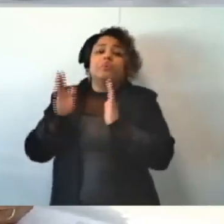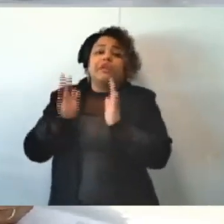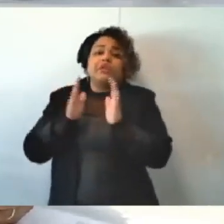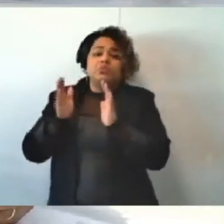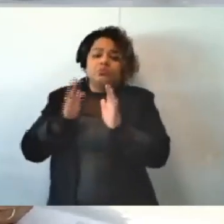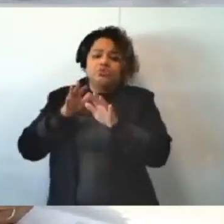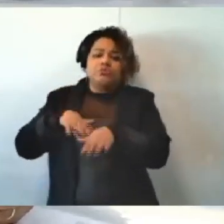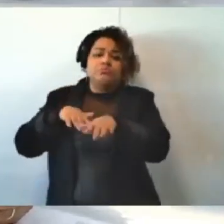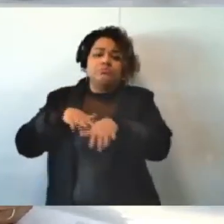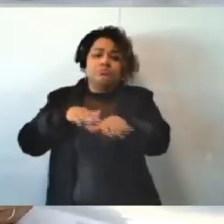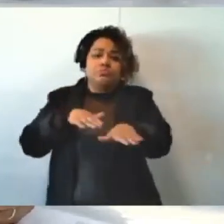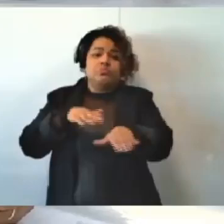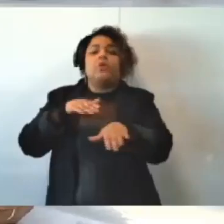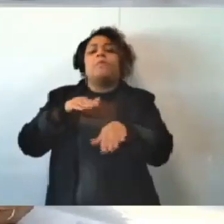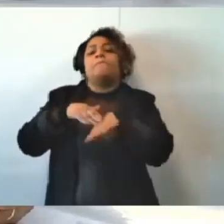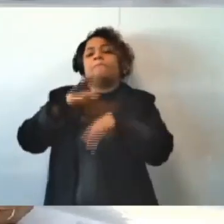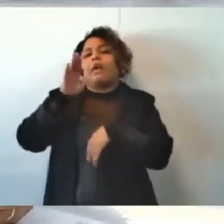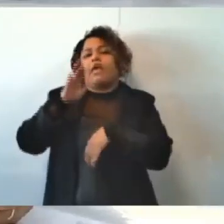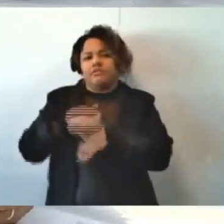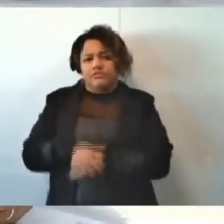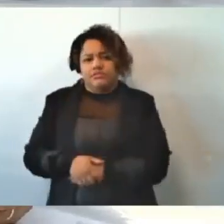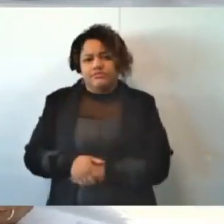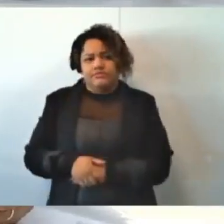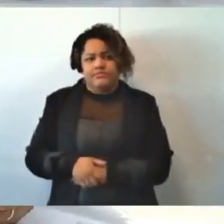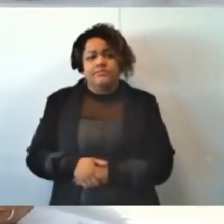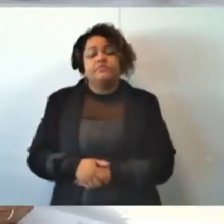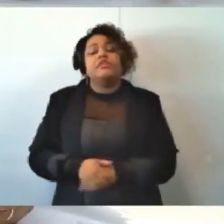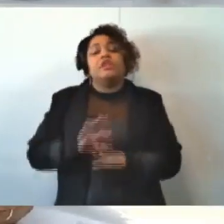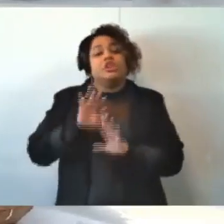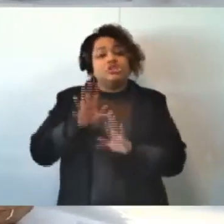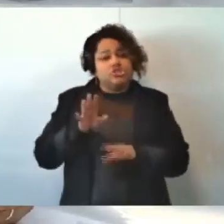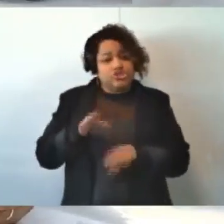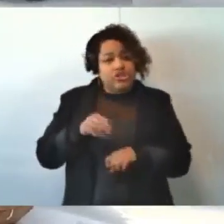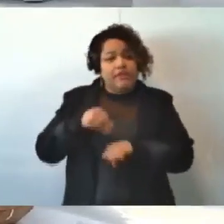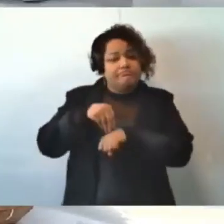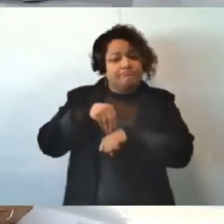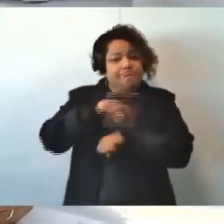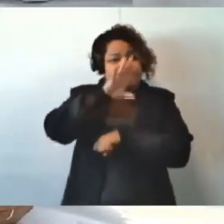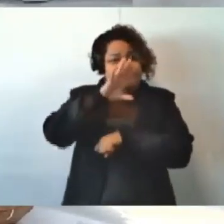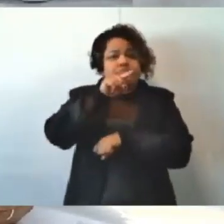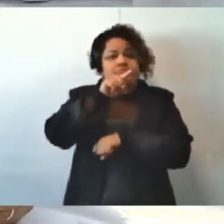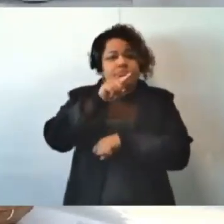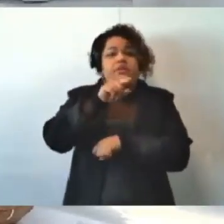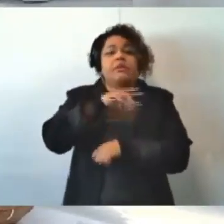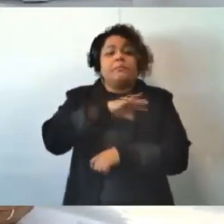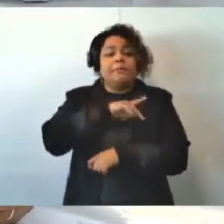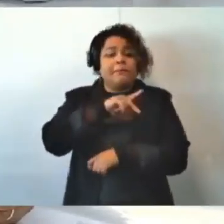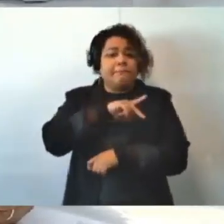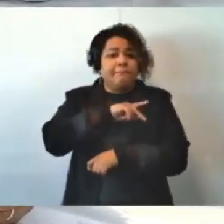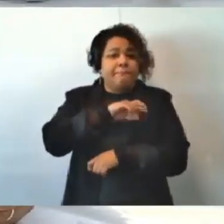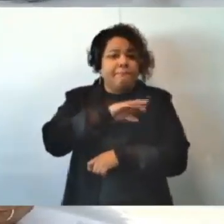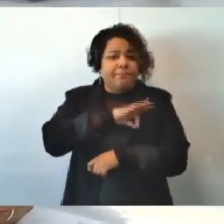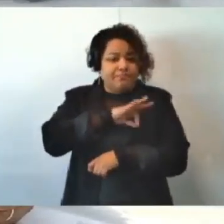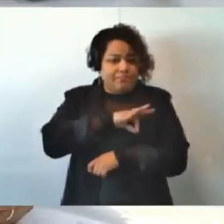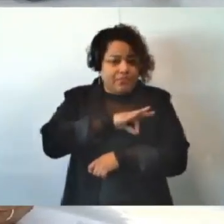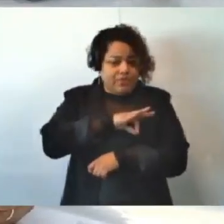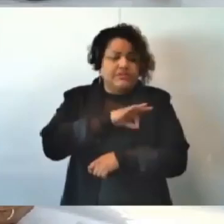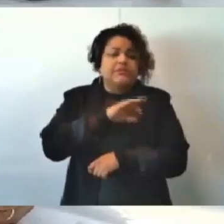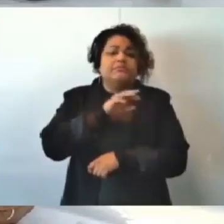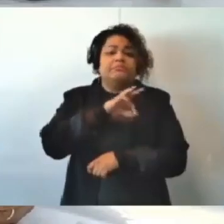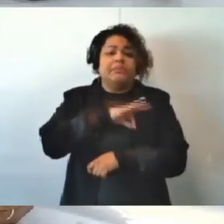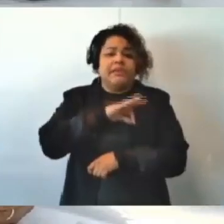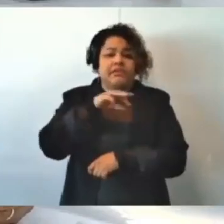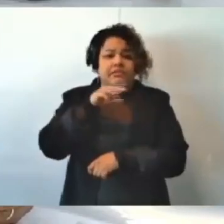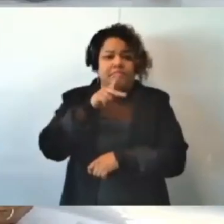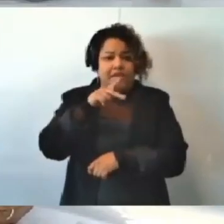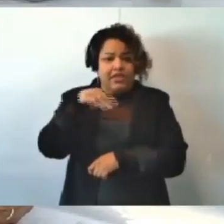foram compartilhados com as autoridades locais, a PM, incluindo a Polícia Militar e os